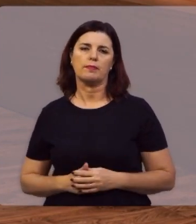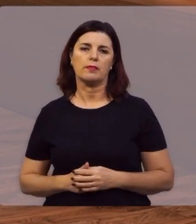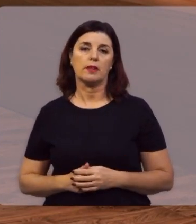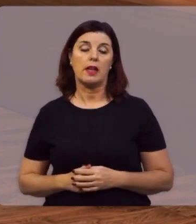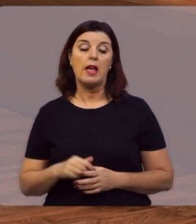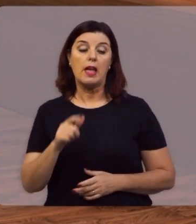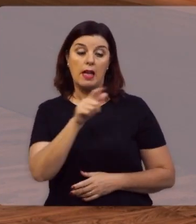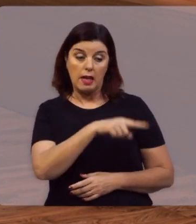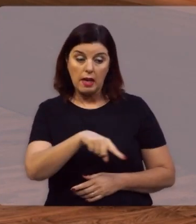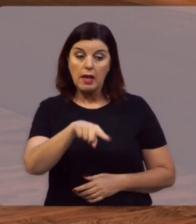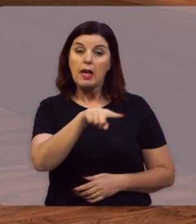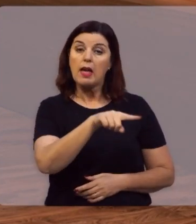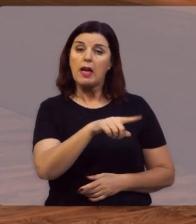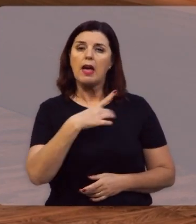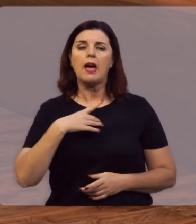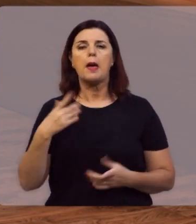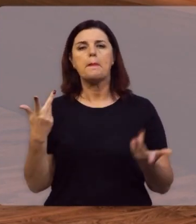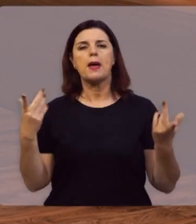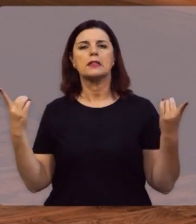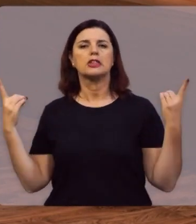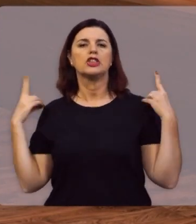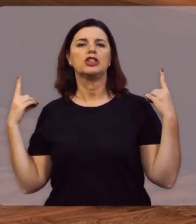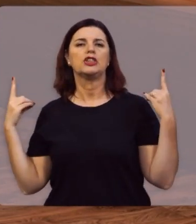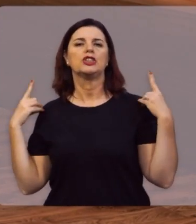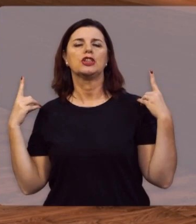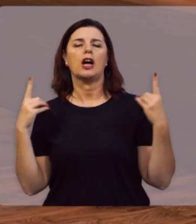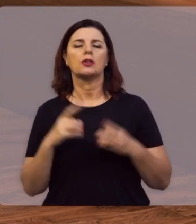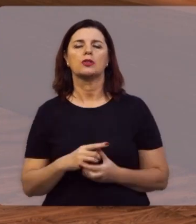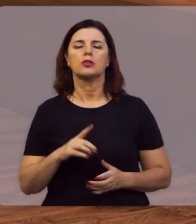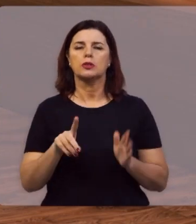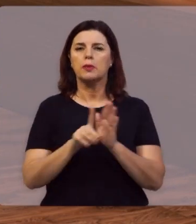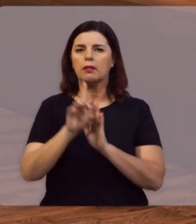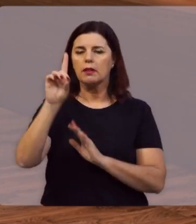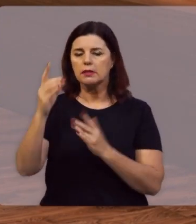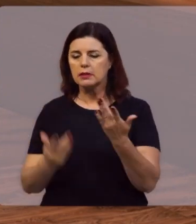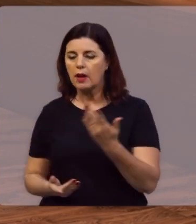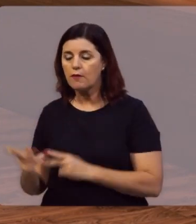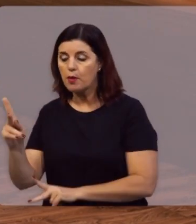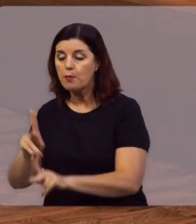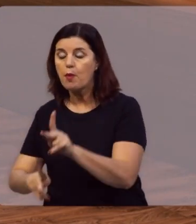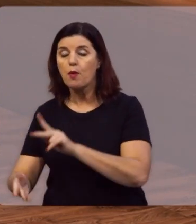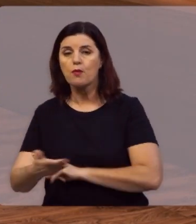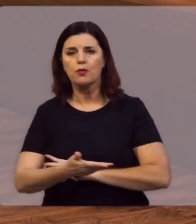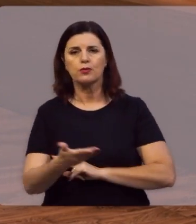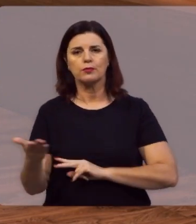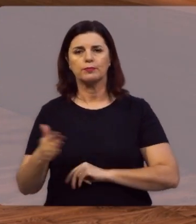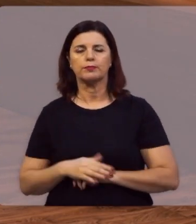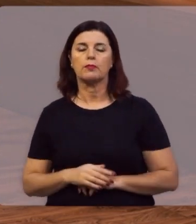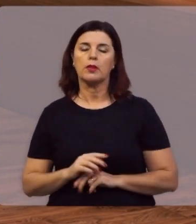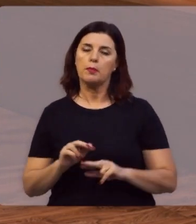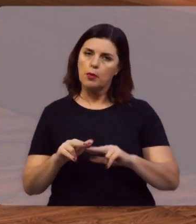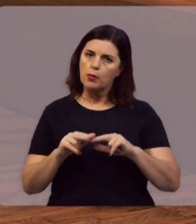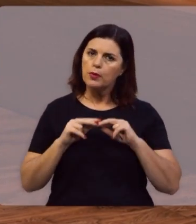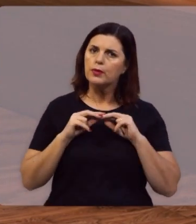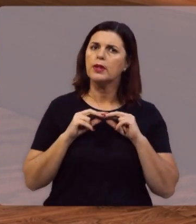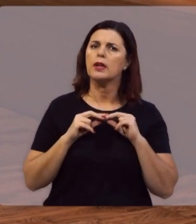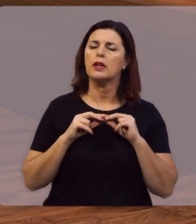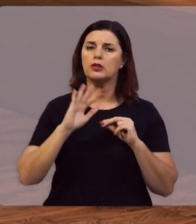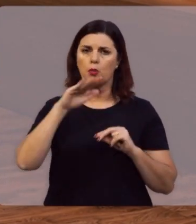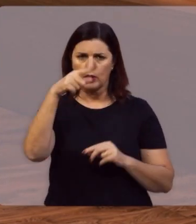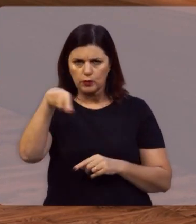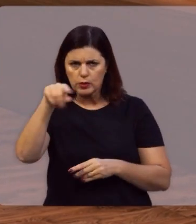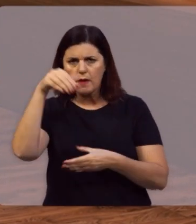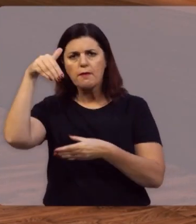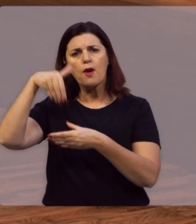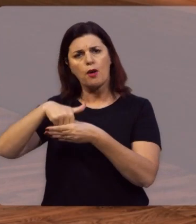eles são diáconos de Deus para servir o povo portanto ao dar